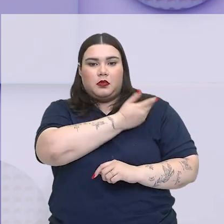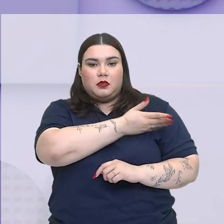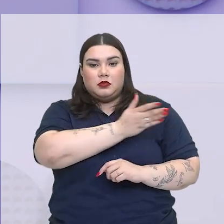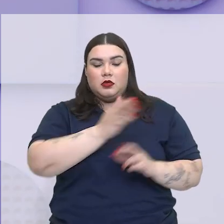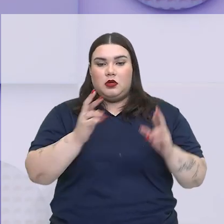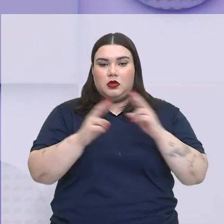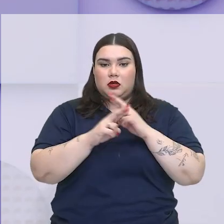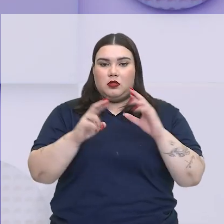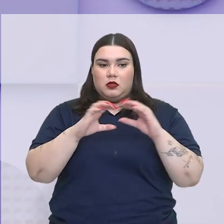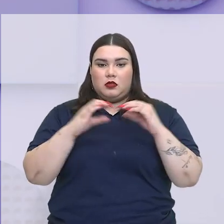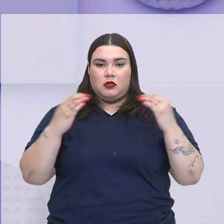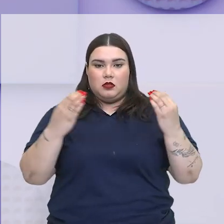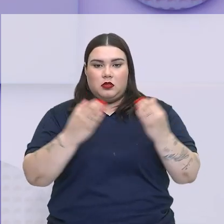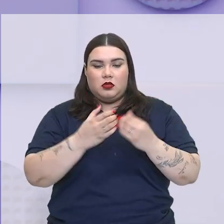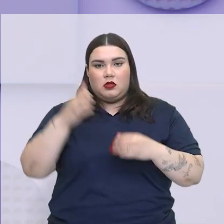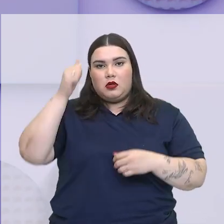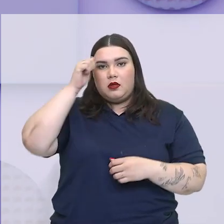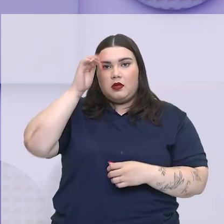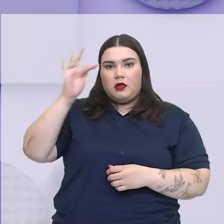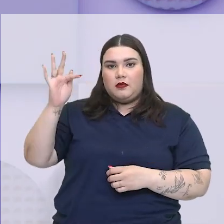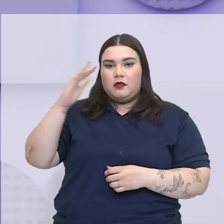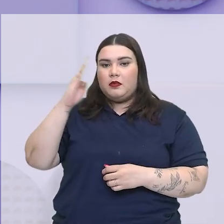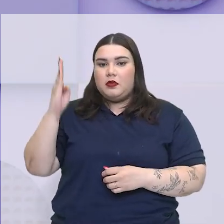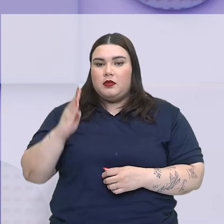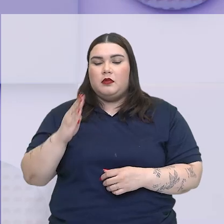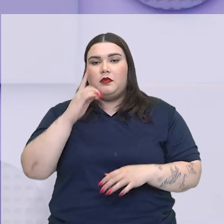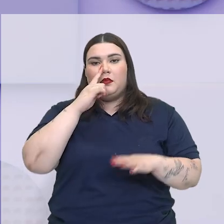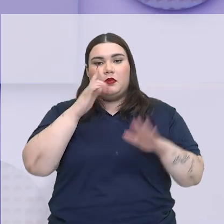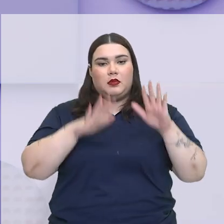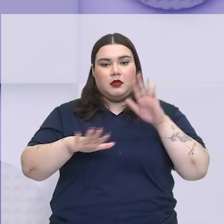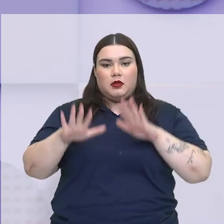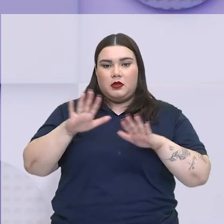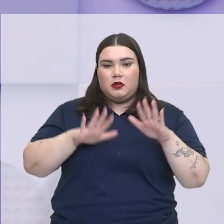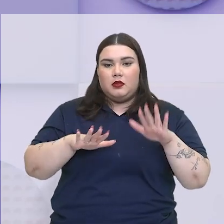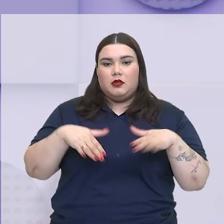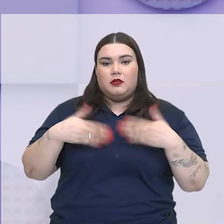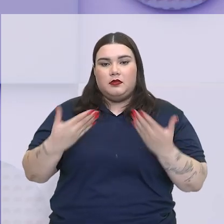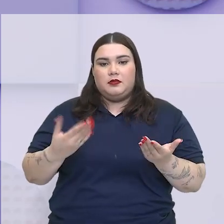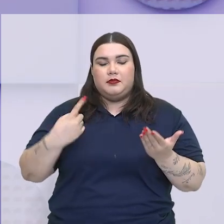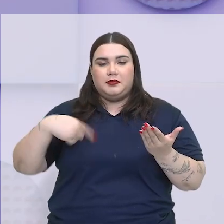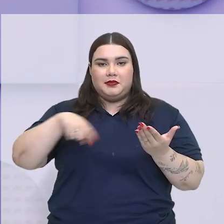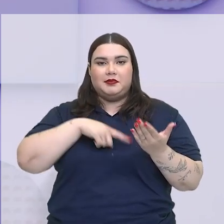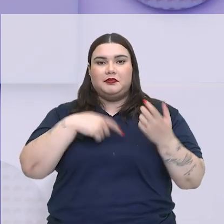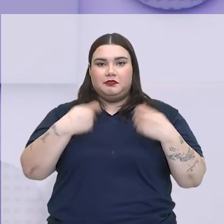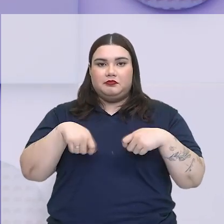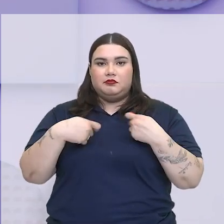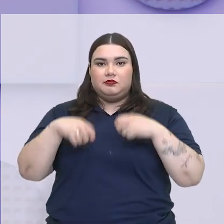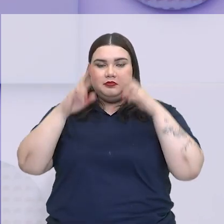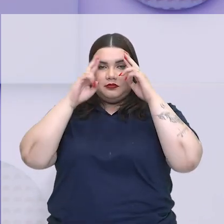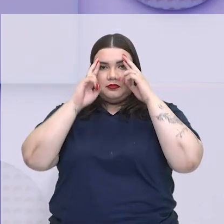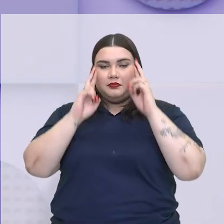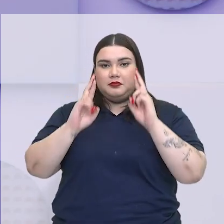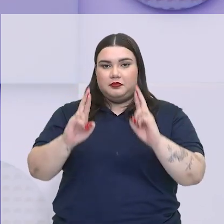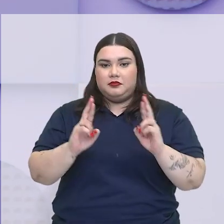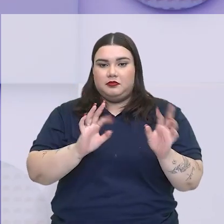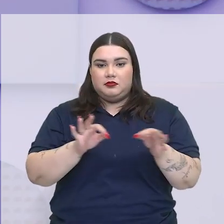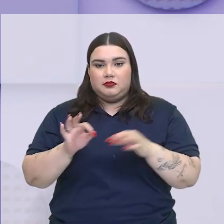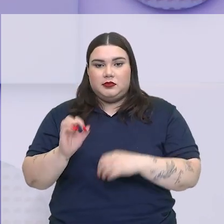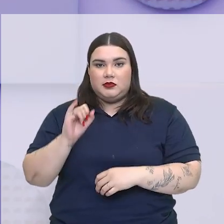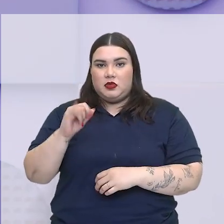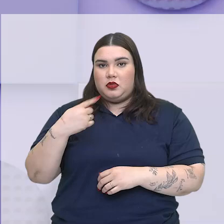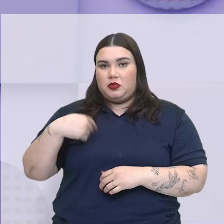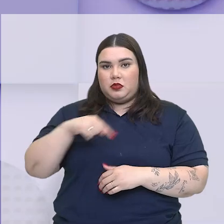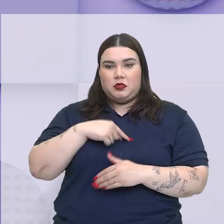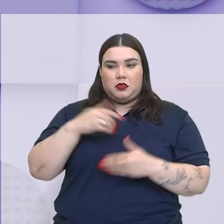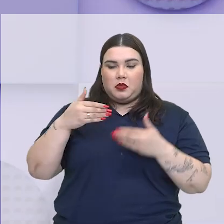preconceito em relação às comunidades afro-brasileiras, muito cuidado. Acho que mais do que nunca a gente tem que respeitar o jeito do outro. Mesmo a gente